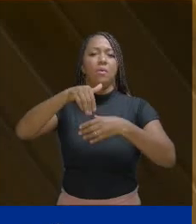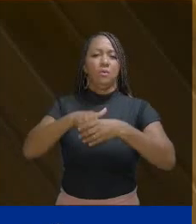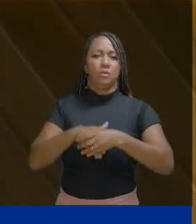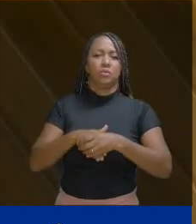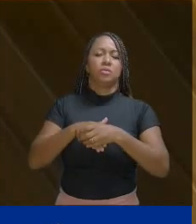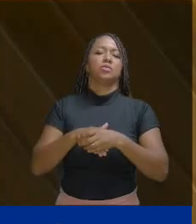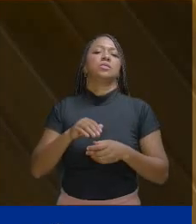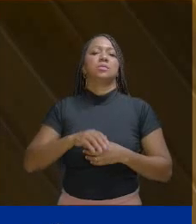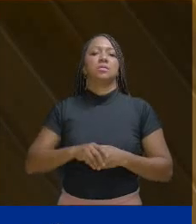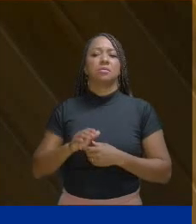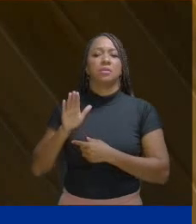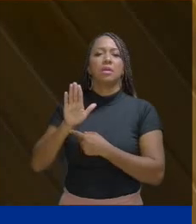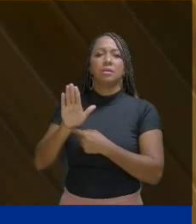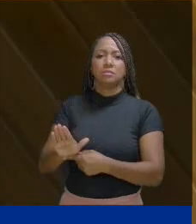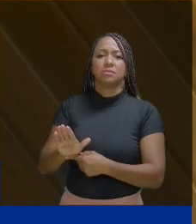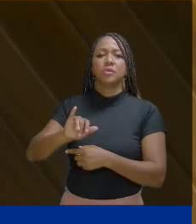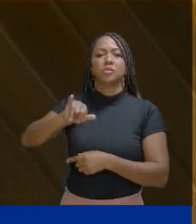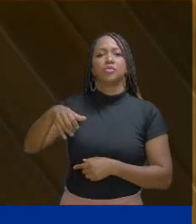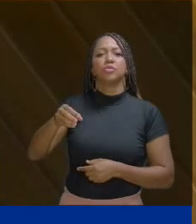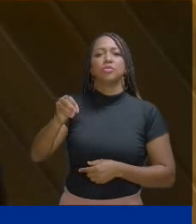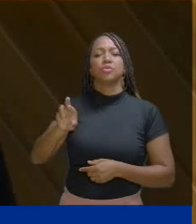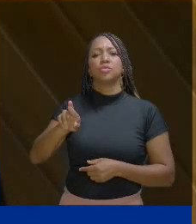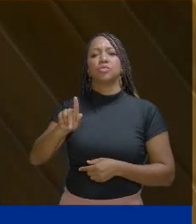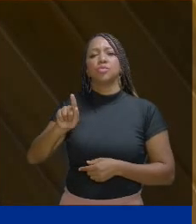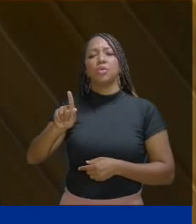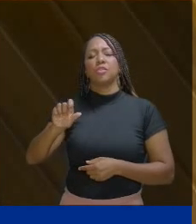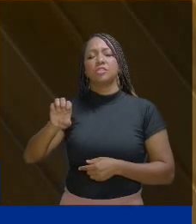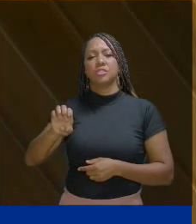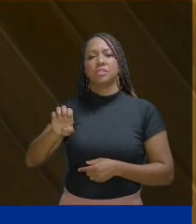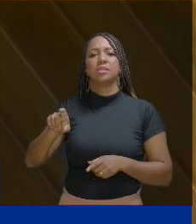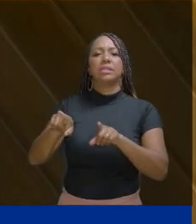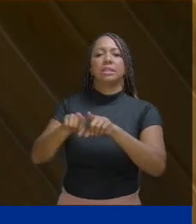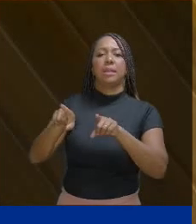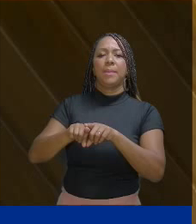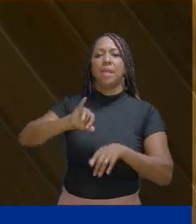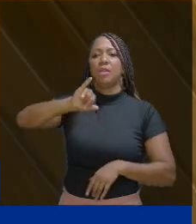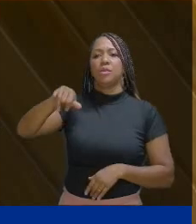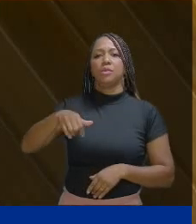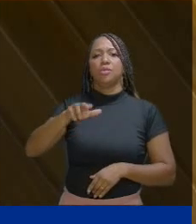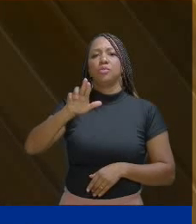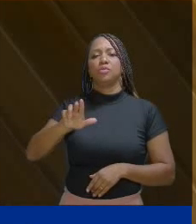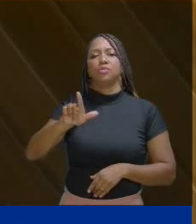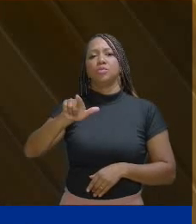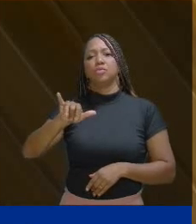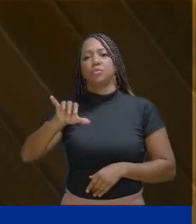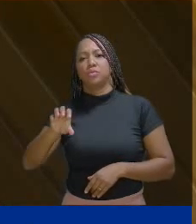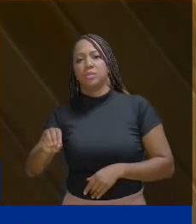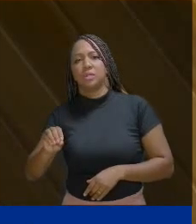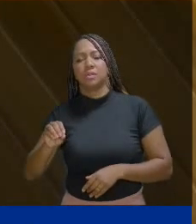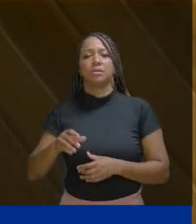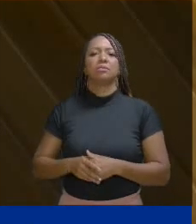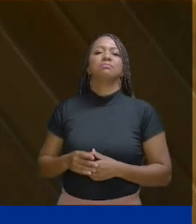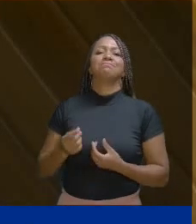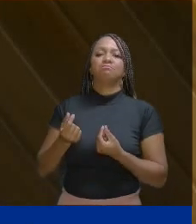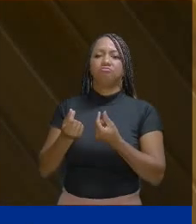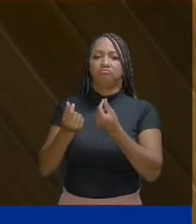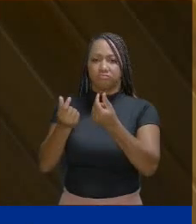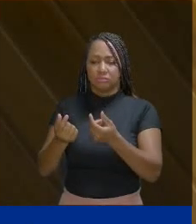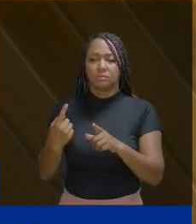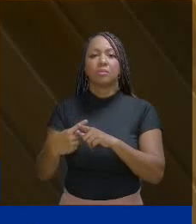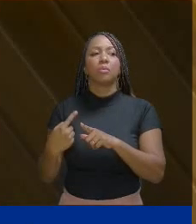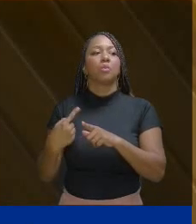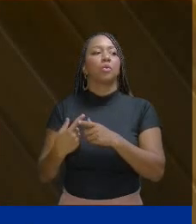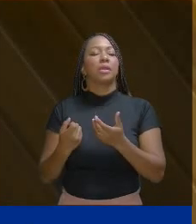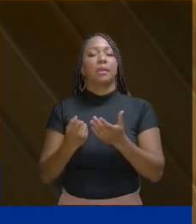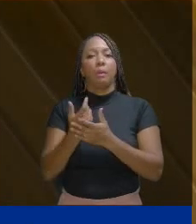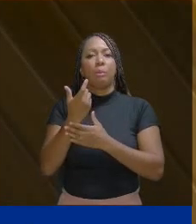em face de Jorge Amanajás e Júlio César por suposto abuso de poder econômico